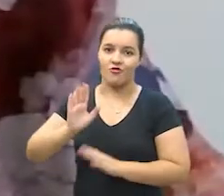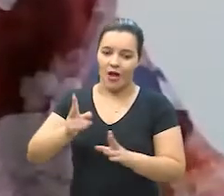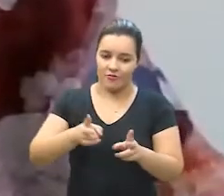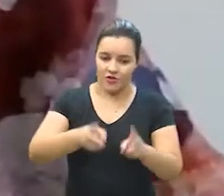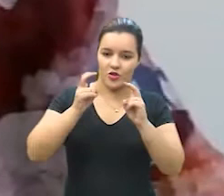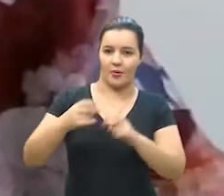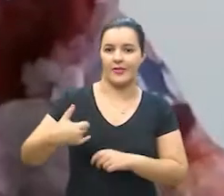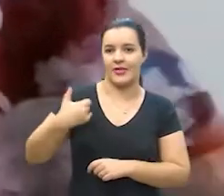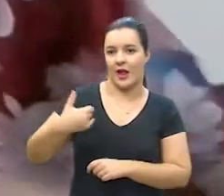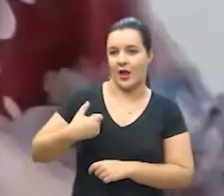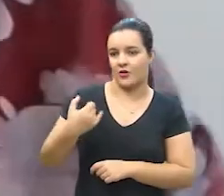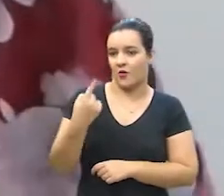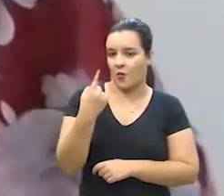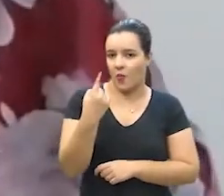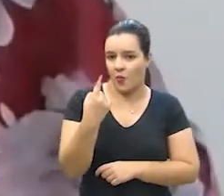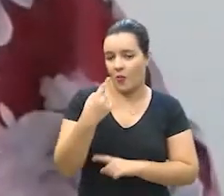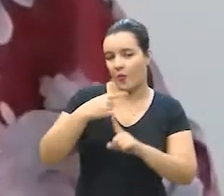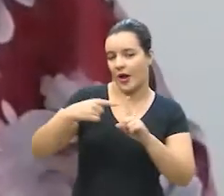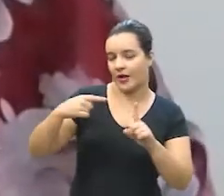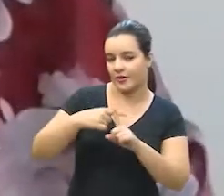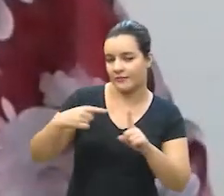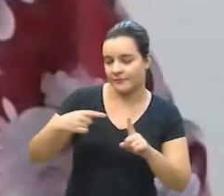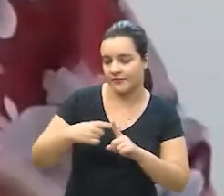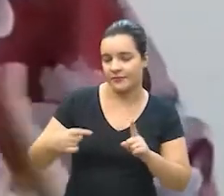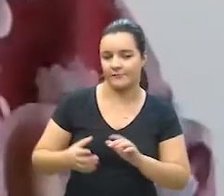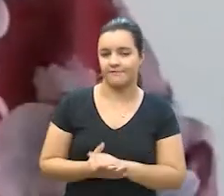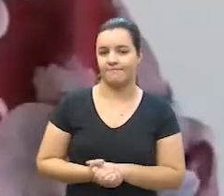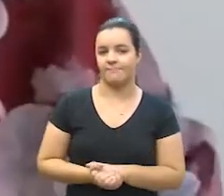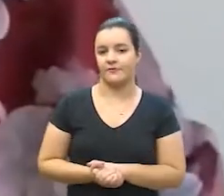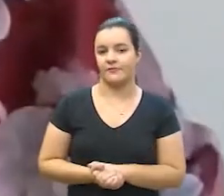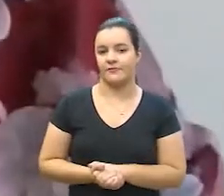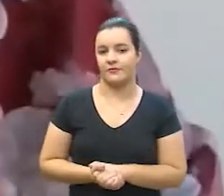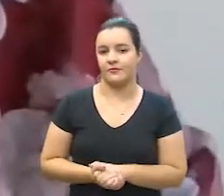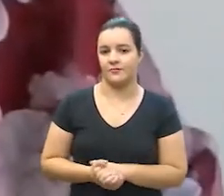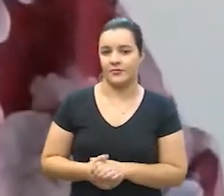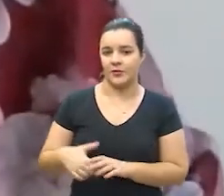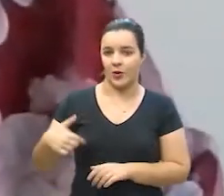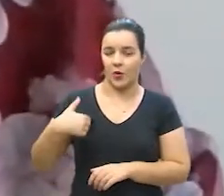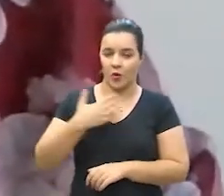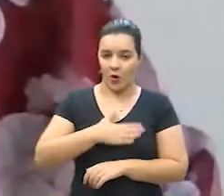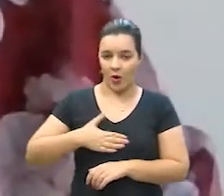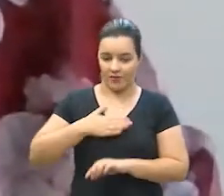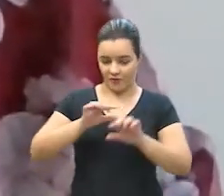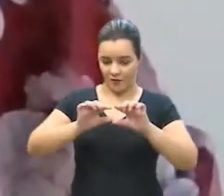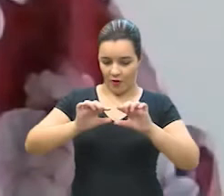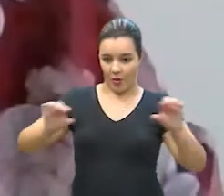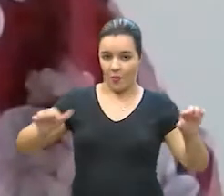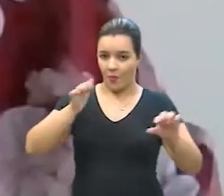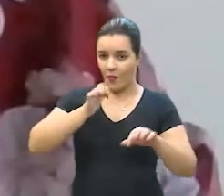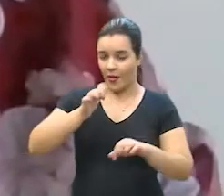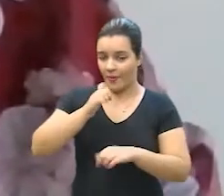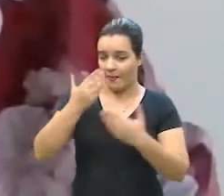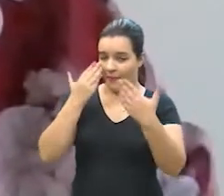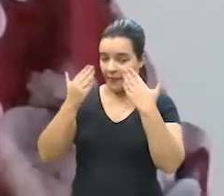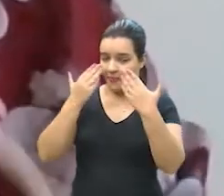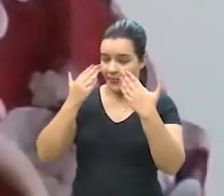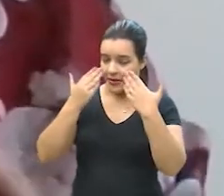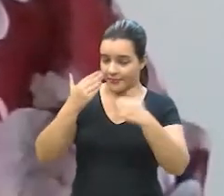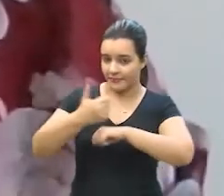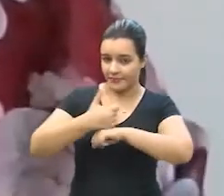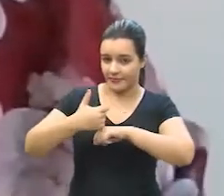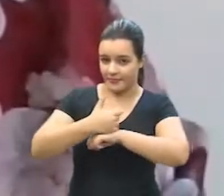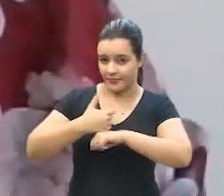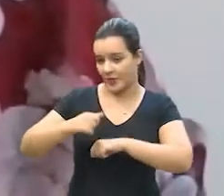1 ano e meio, né? E o que, eu gosto muito de uma frase de uma psicanalista, que é a